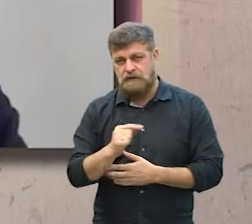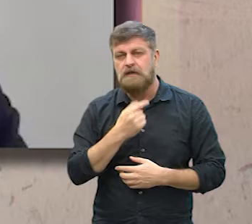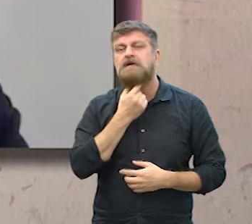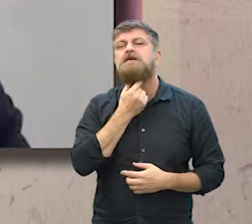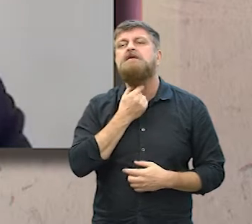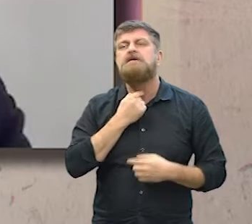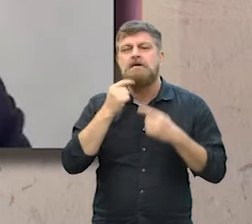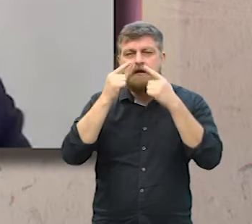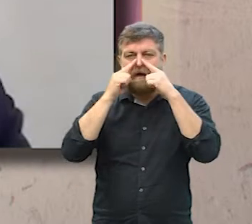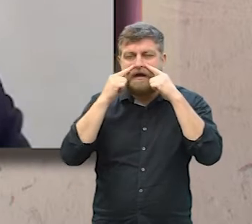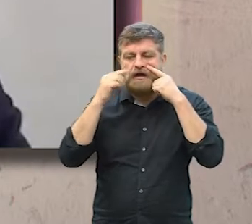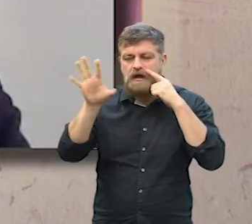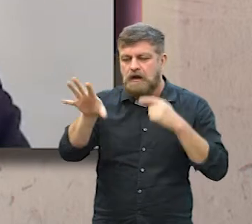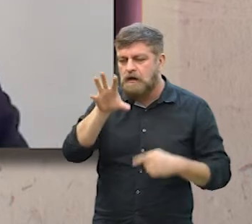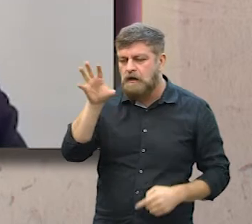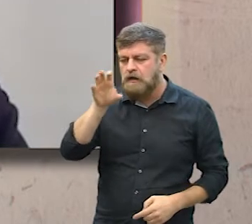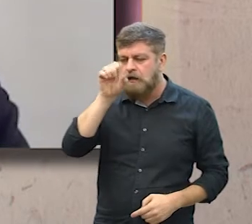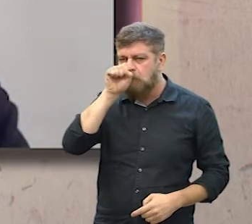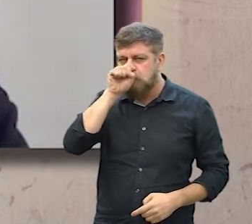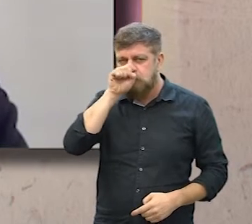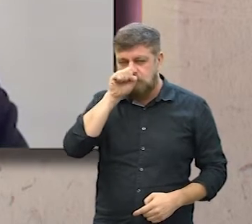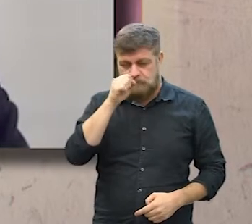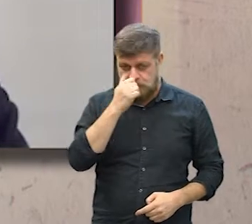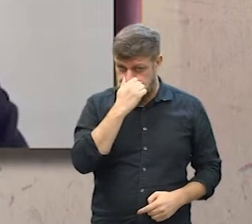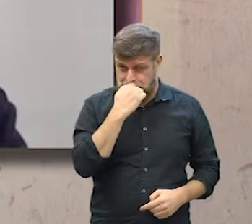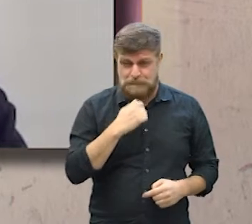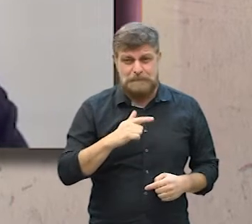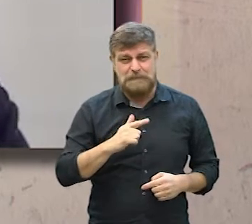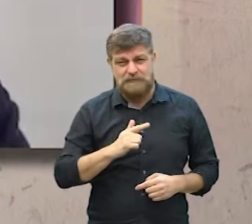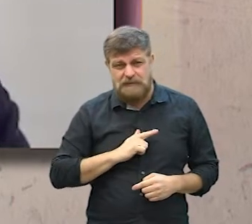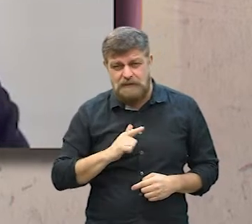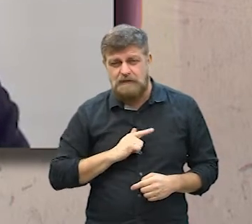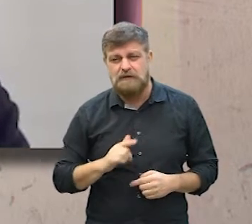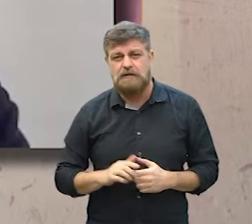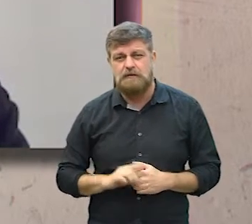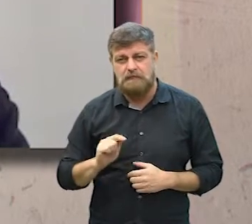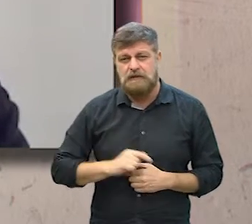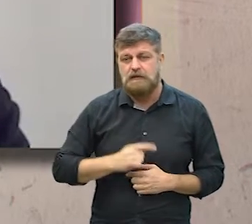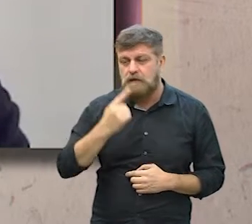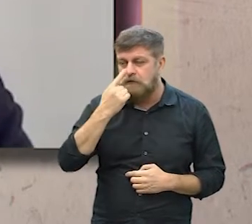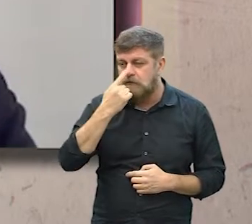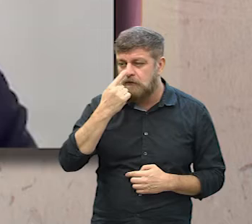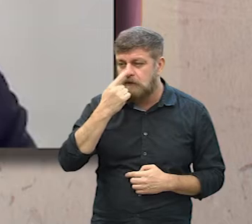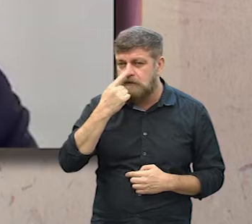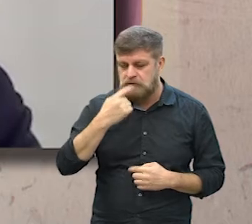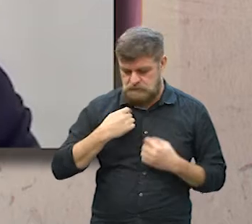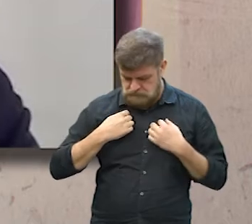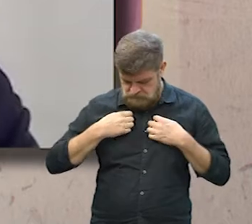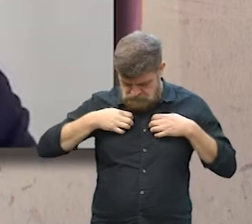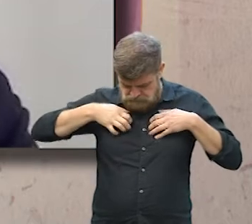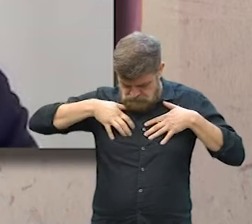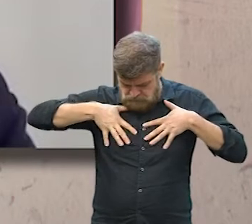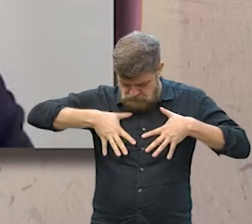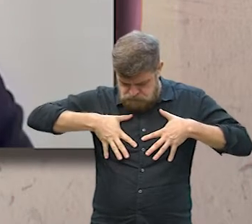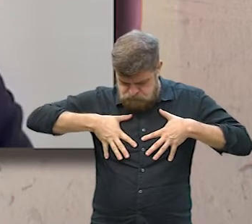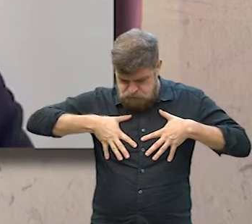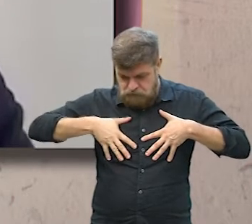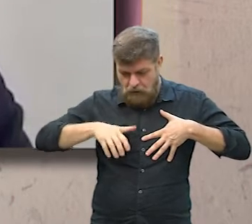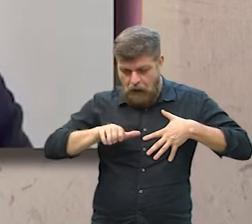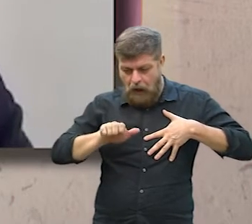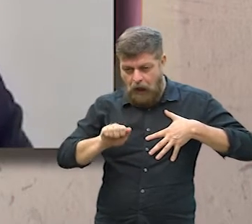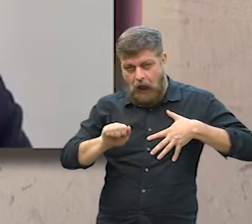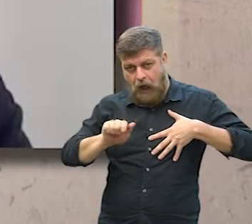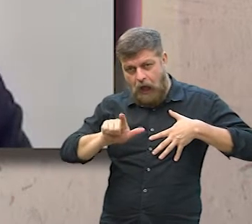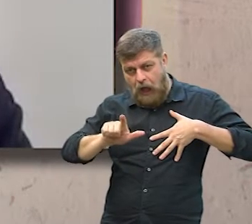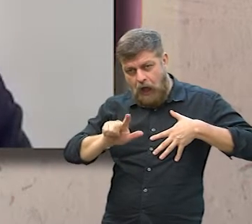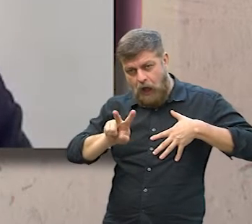via aérea, a gente considera ela uma via aérea única, unida, né? Então, vai desde o nariz até os alvéolos lá no pulmão.